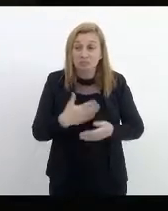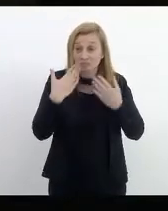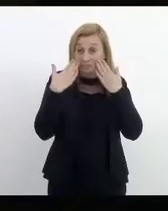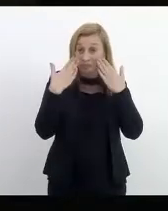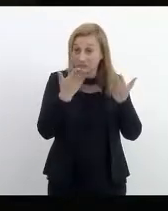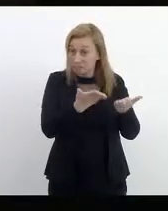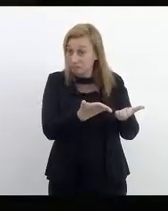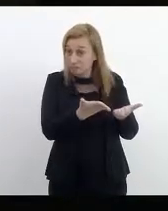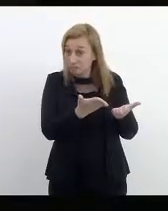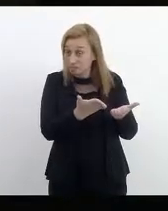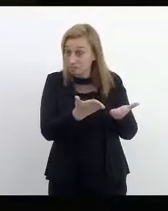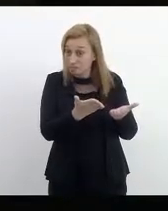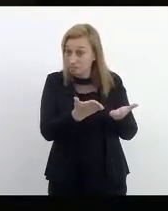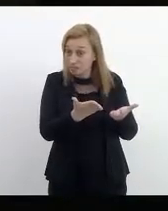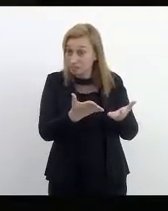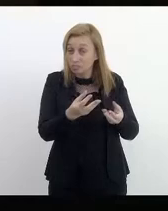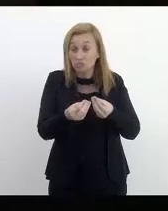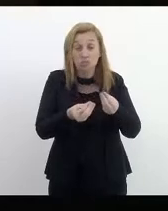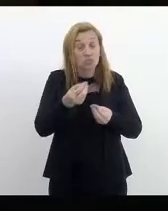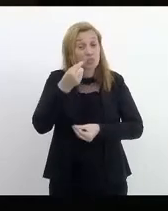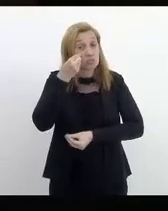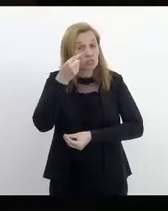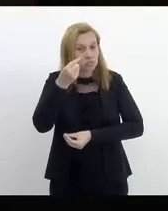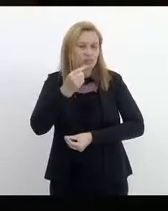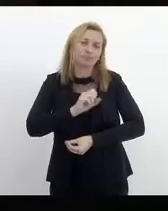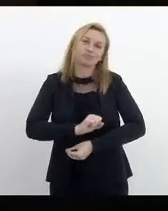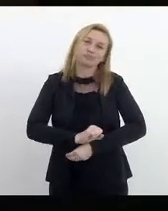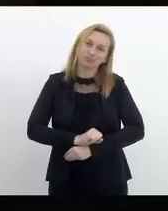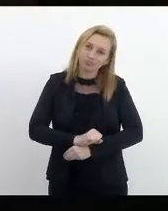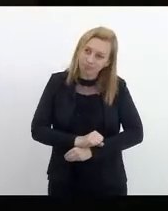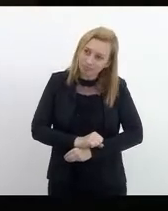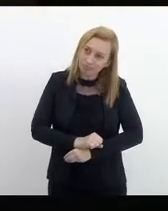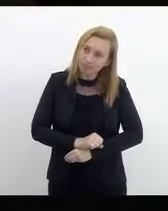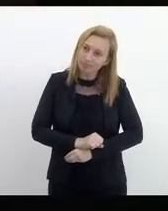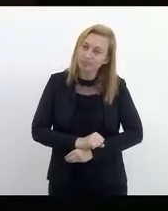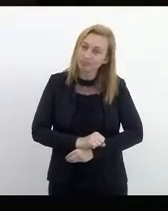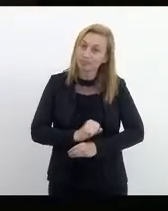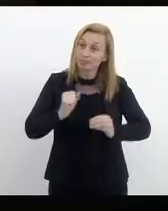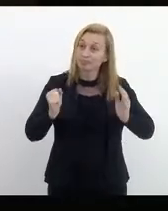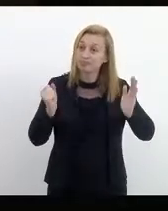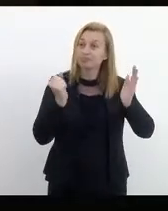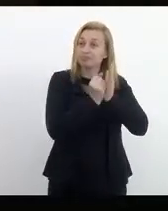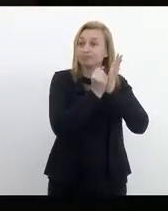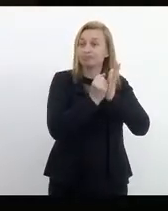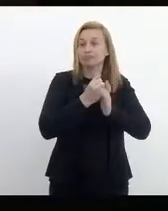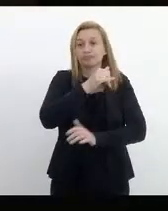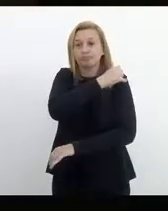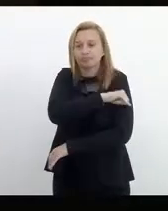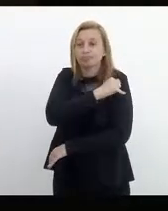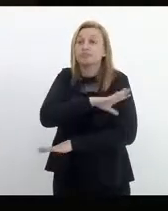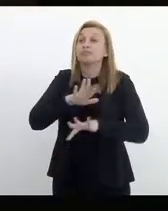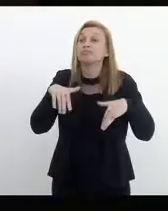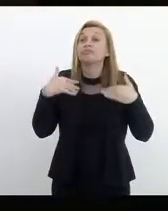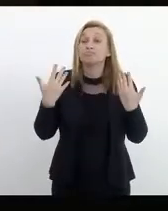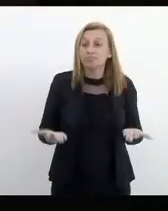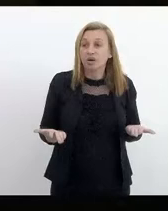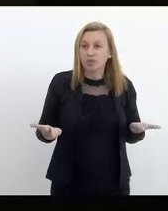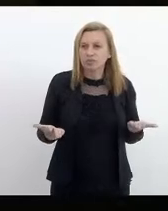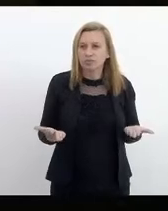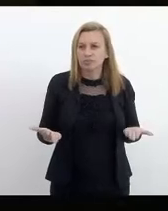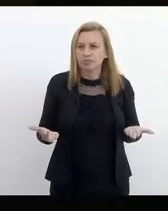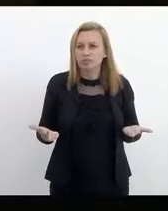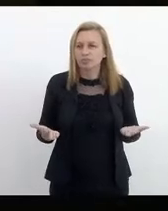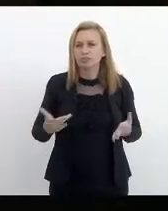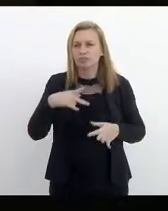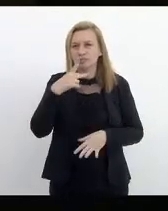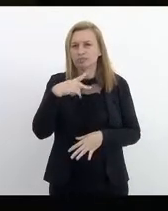apresentado da forma como nós estamos observando esse pacto Rio de Janeiro então eu